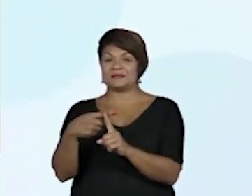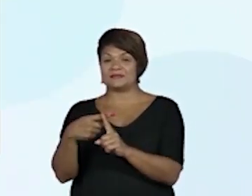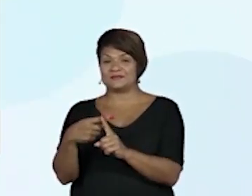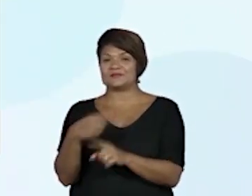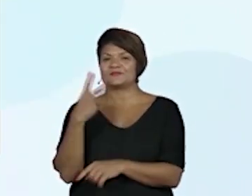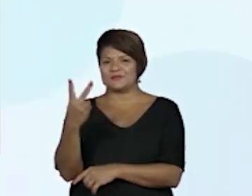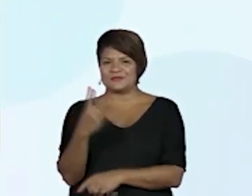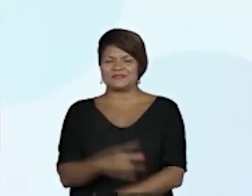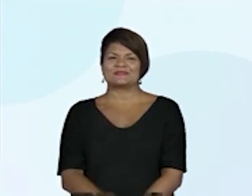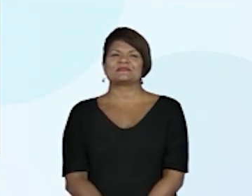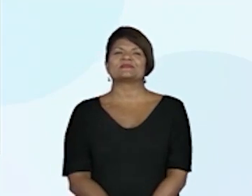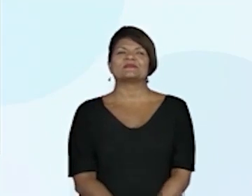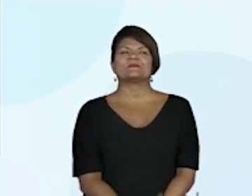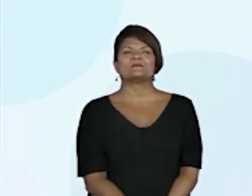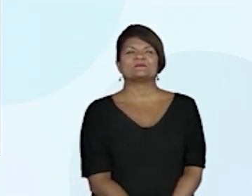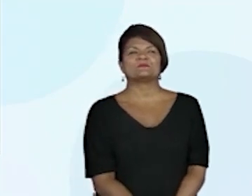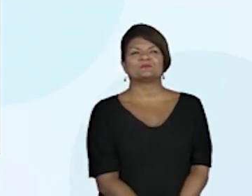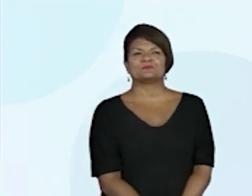mais... 2.